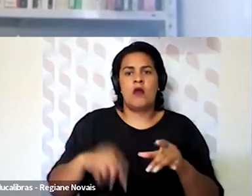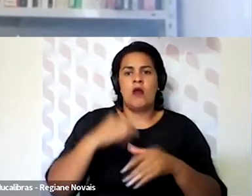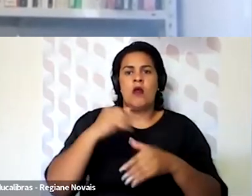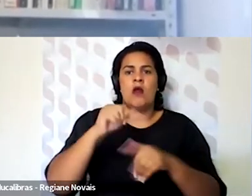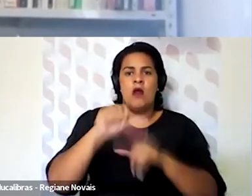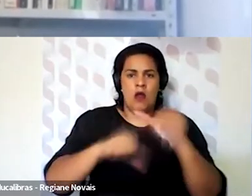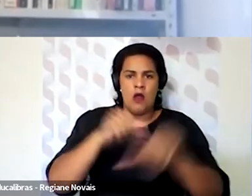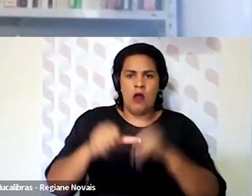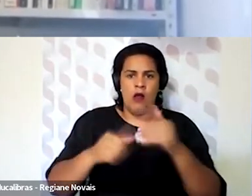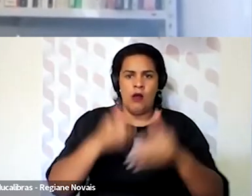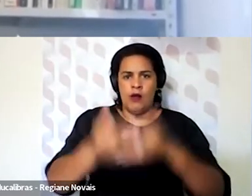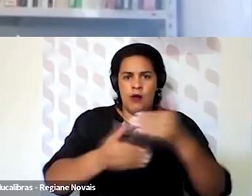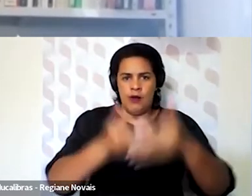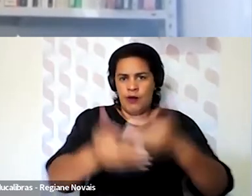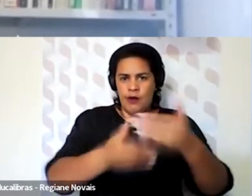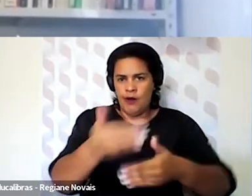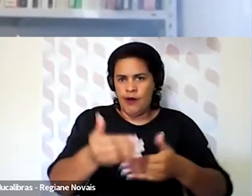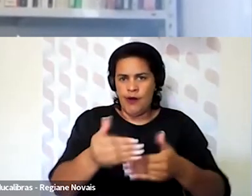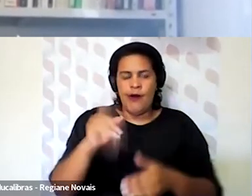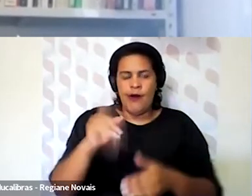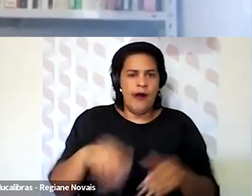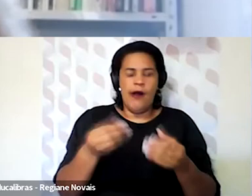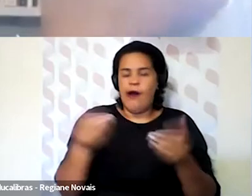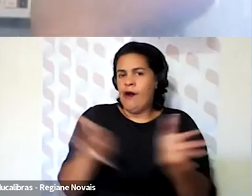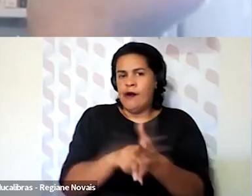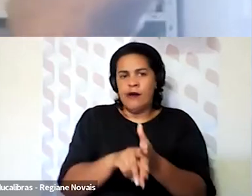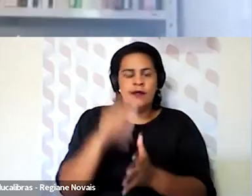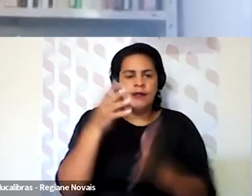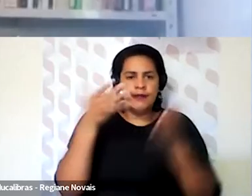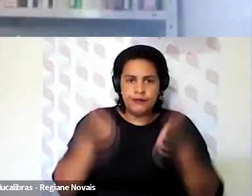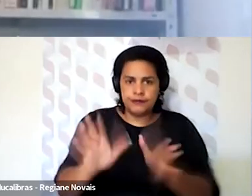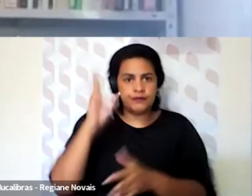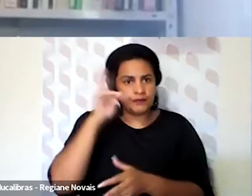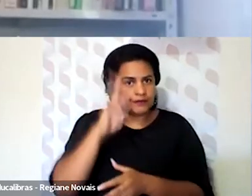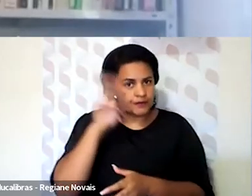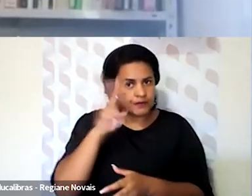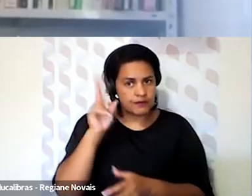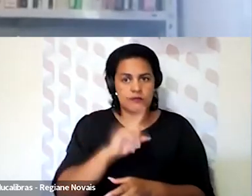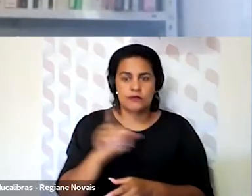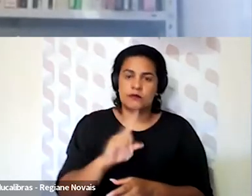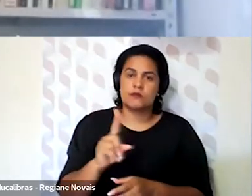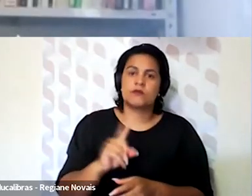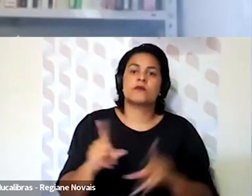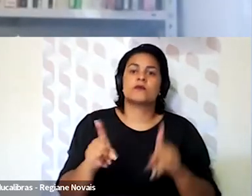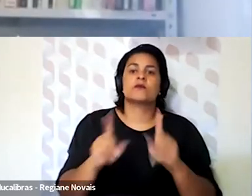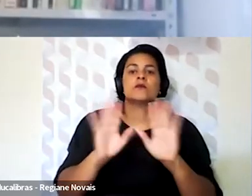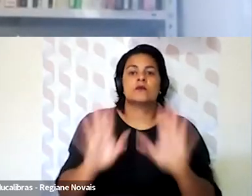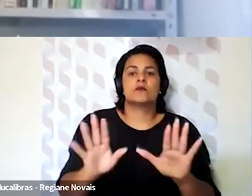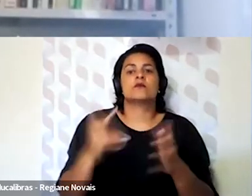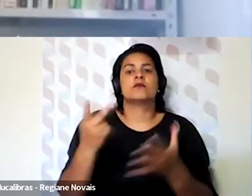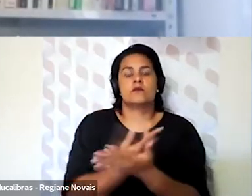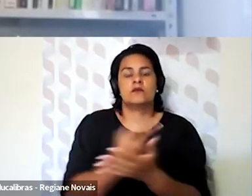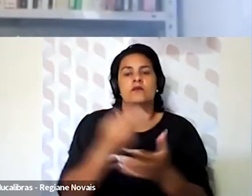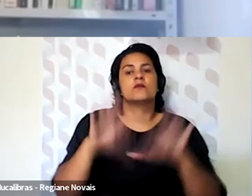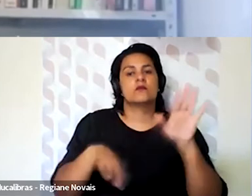As democracias não são um dado da natureza e as democracias morrem, entram em crise e morrem, né? A gente está vivendo